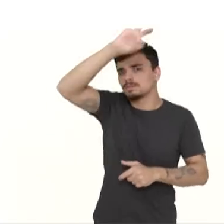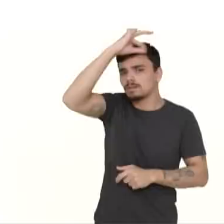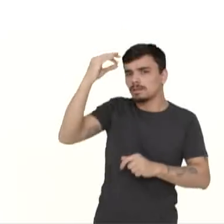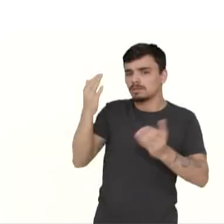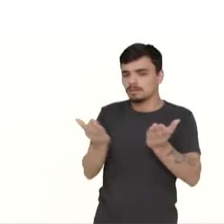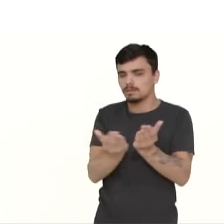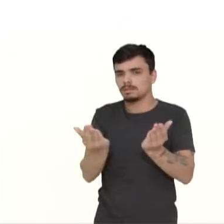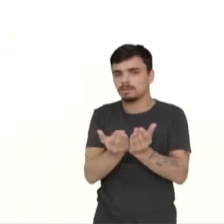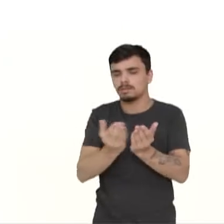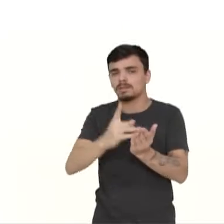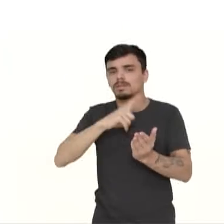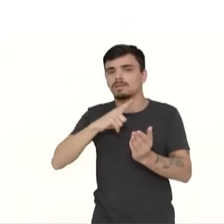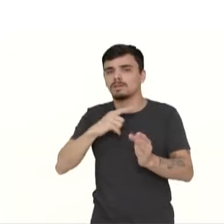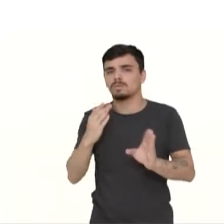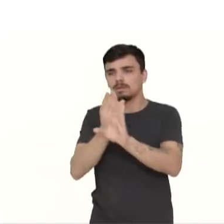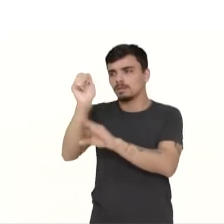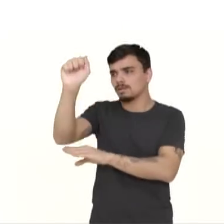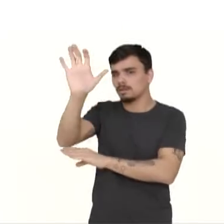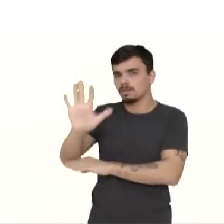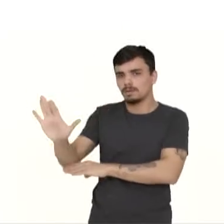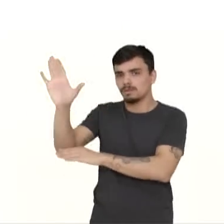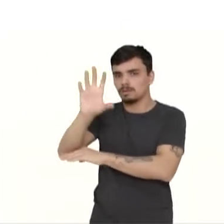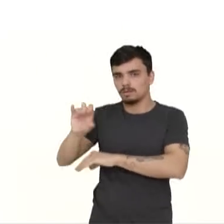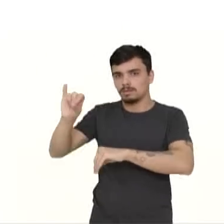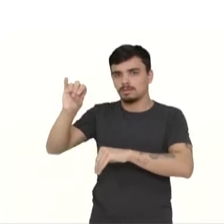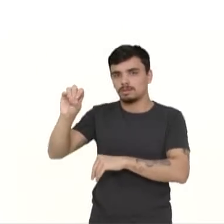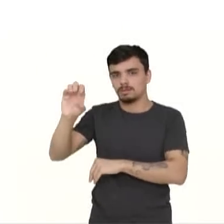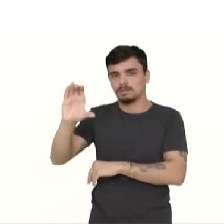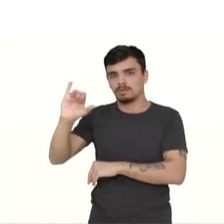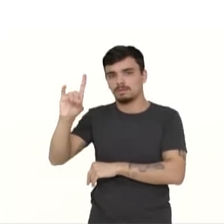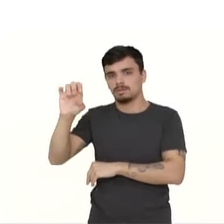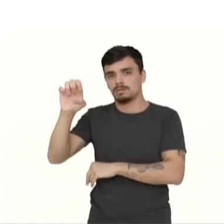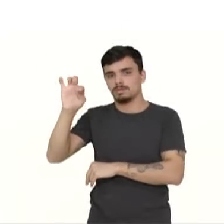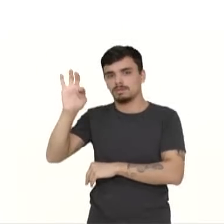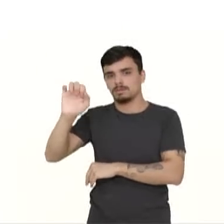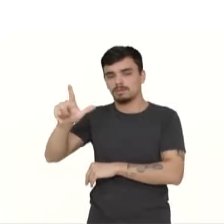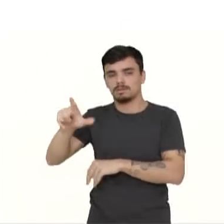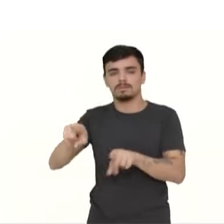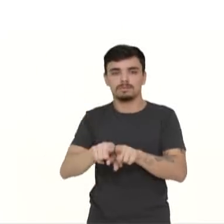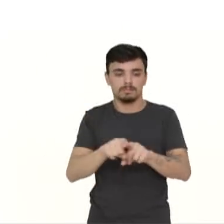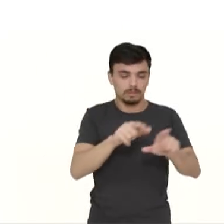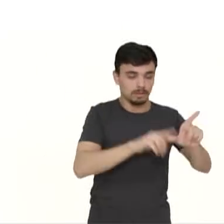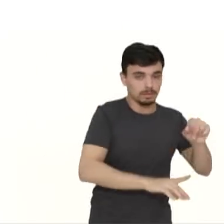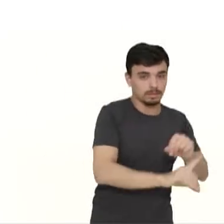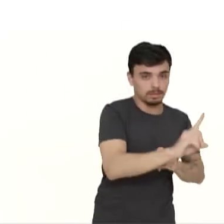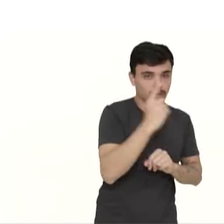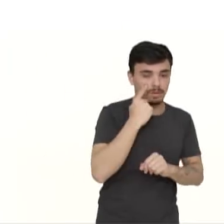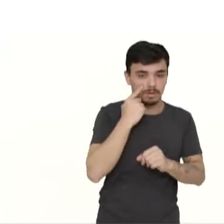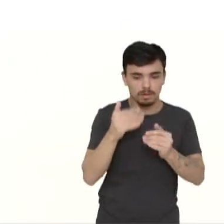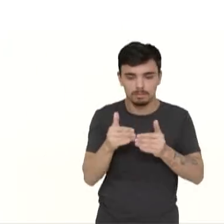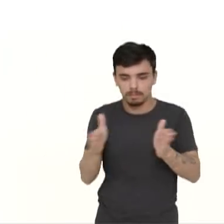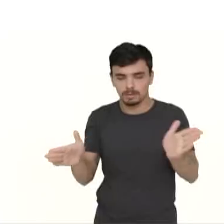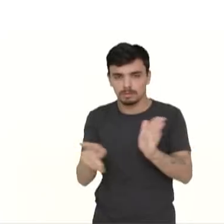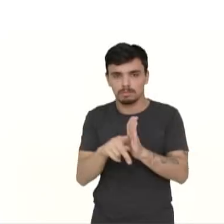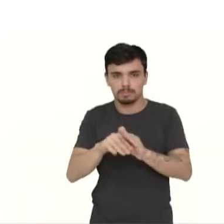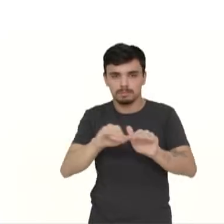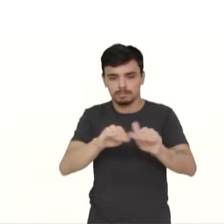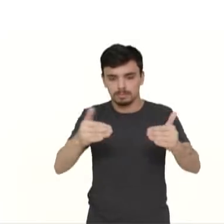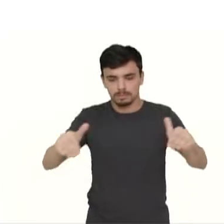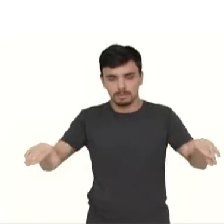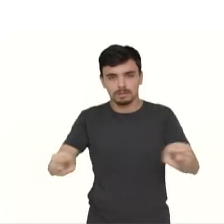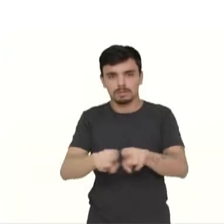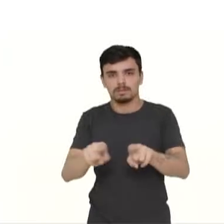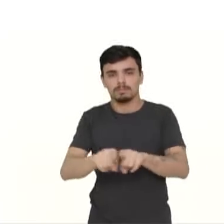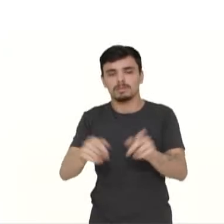cristianismo, situados na Ásia Ocidental. D. A reabertura do Mediterrâneo, que